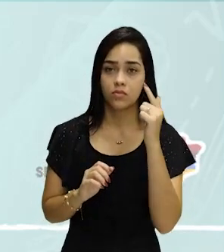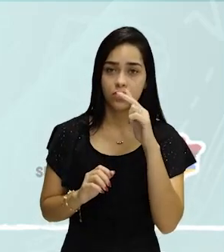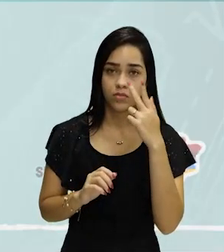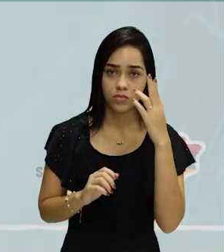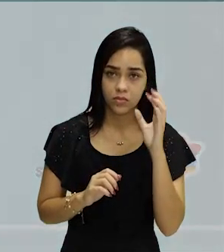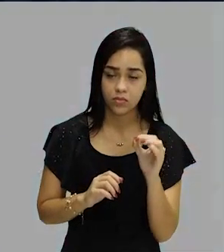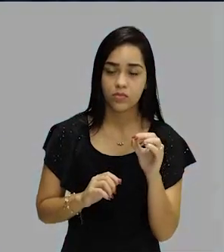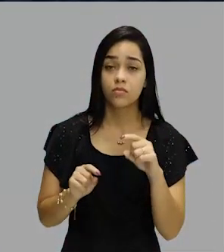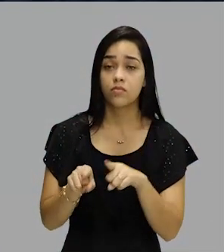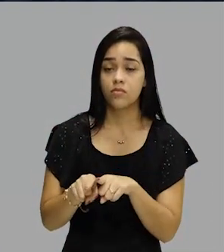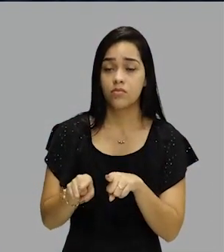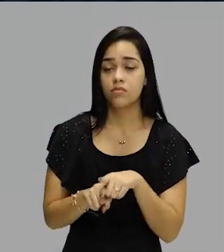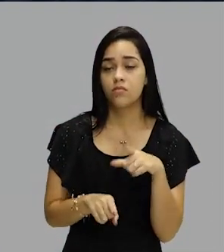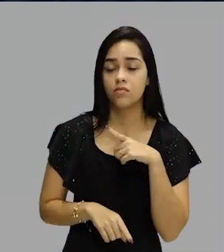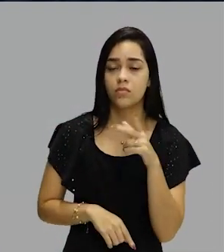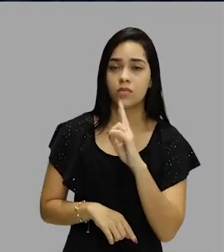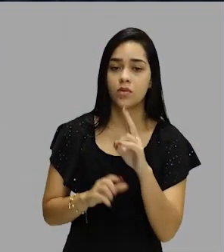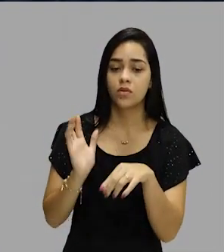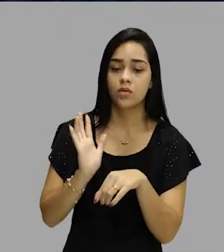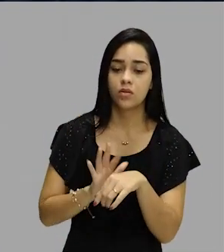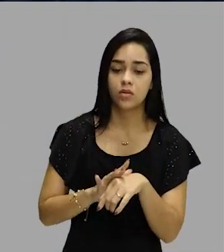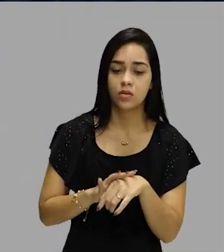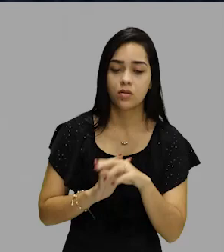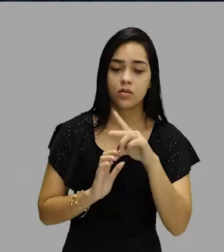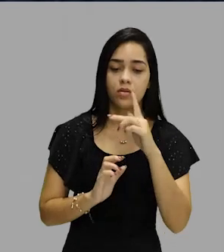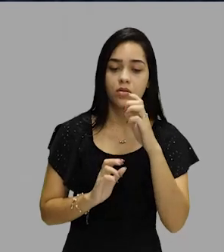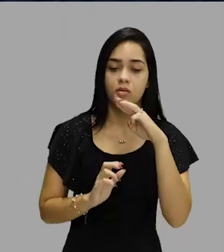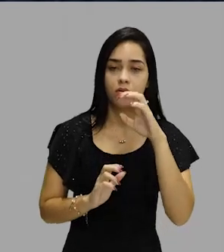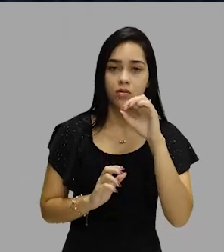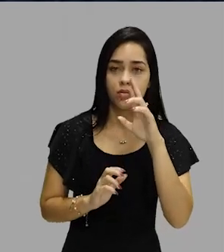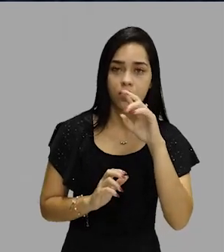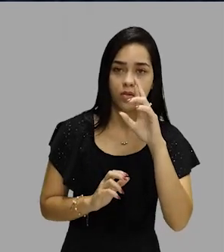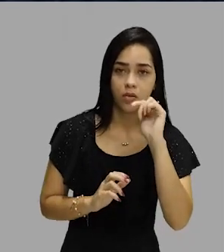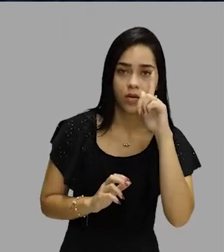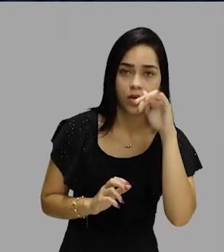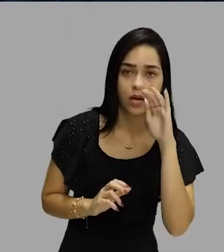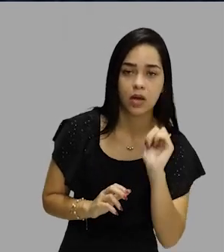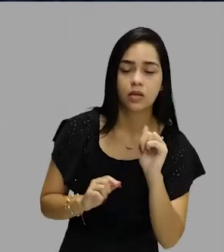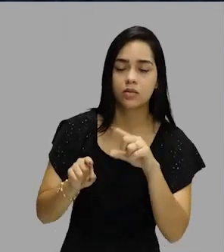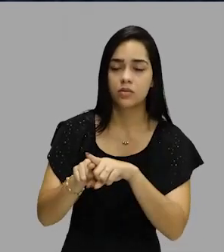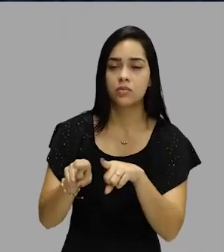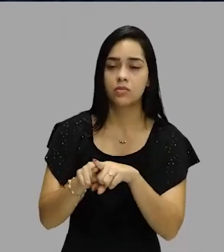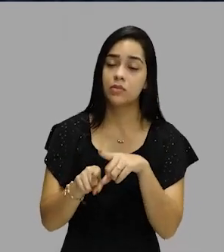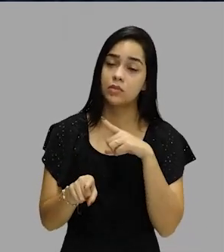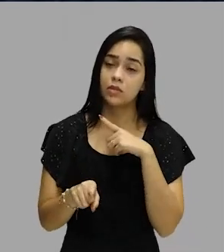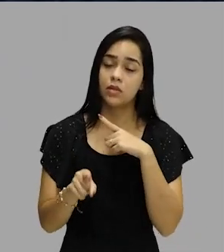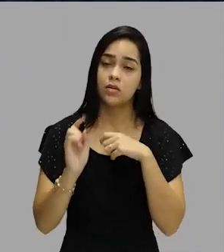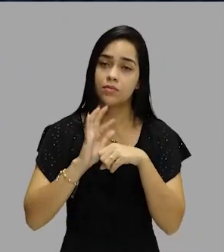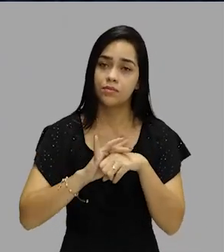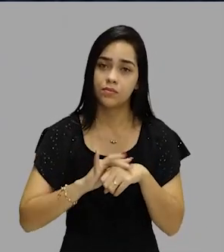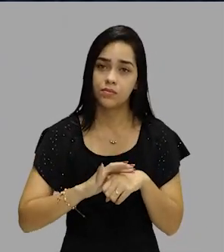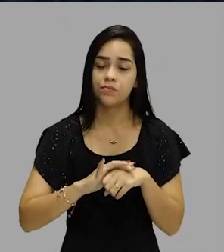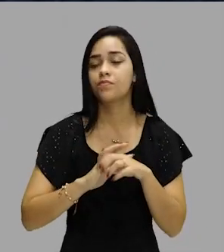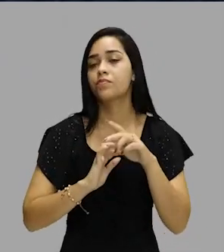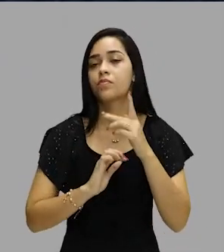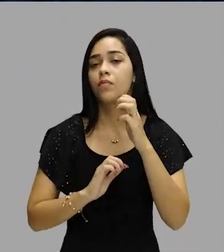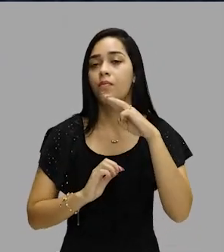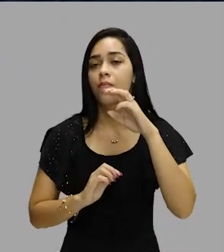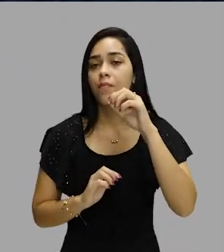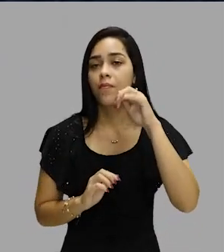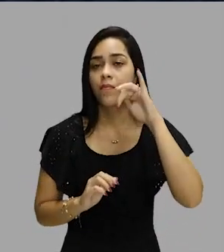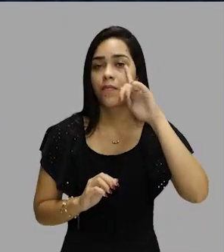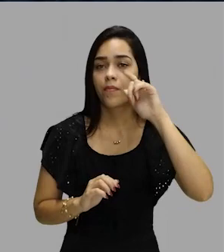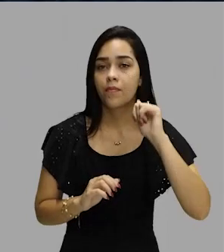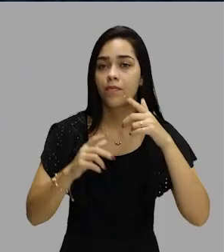tá? Também é chamada de doença hemorrágica. Bem, essa doença, que é a hemofilia, ela